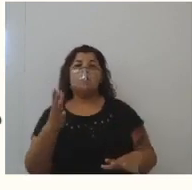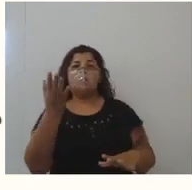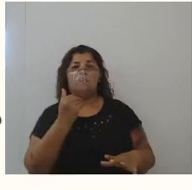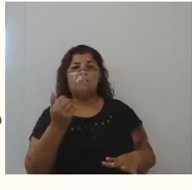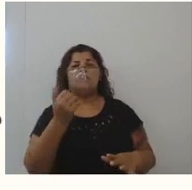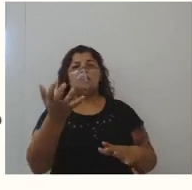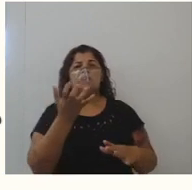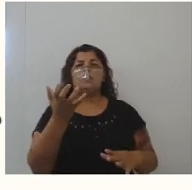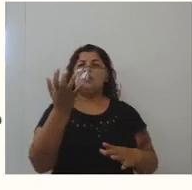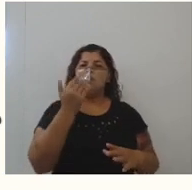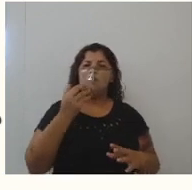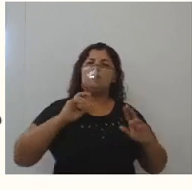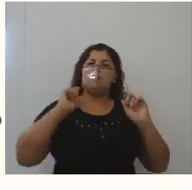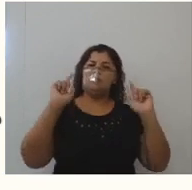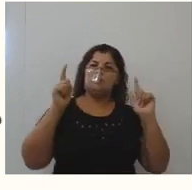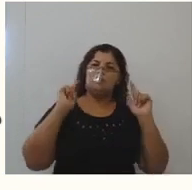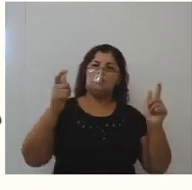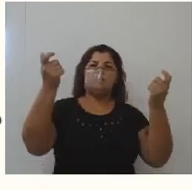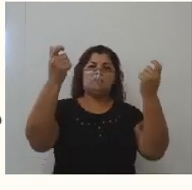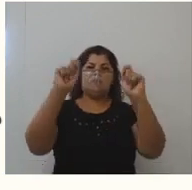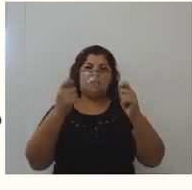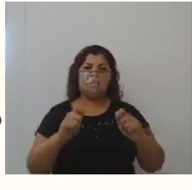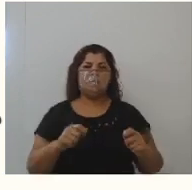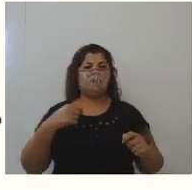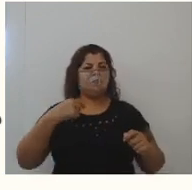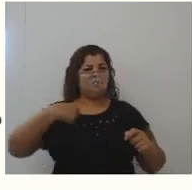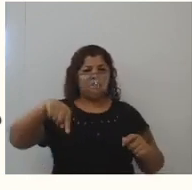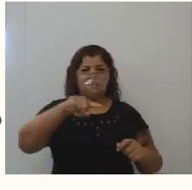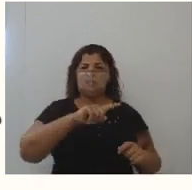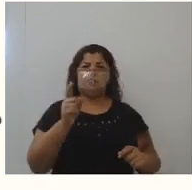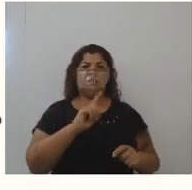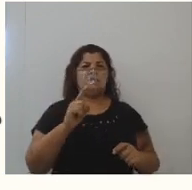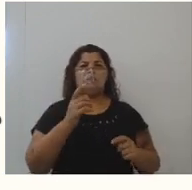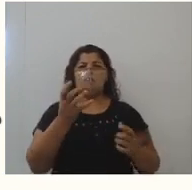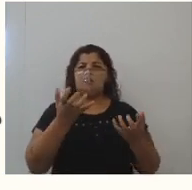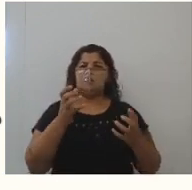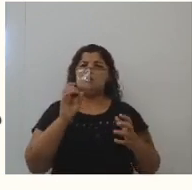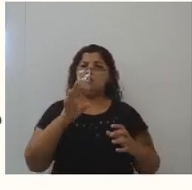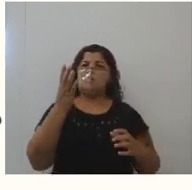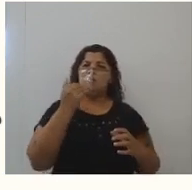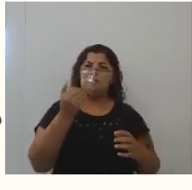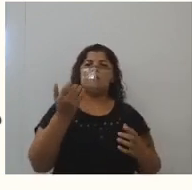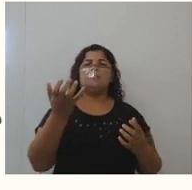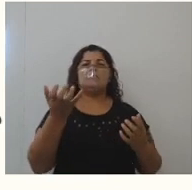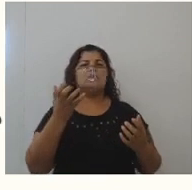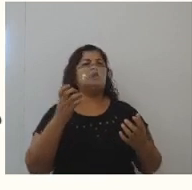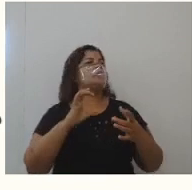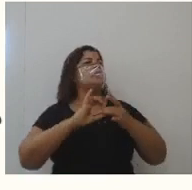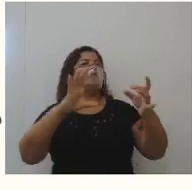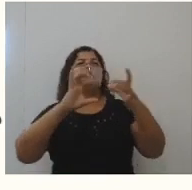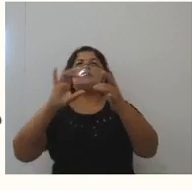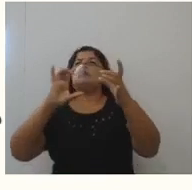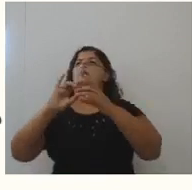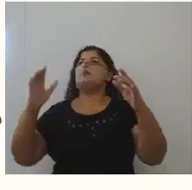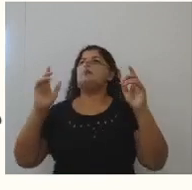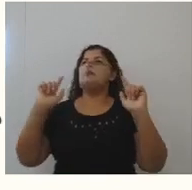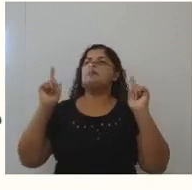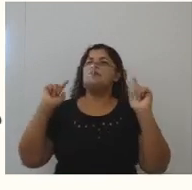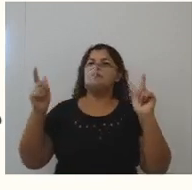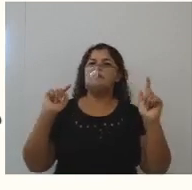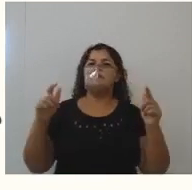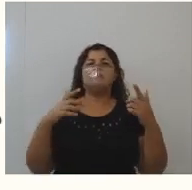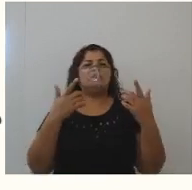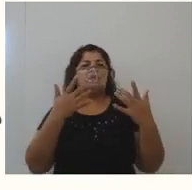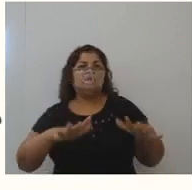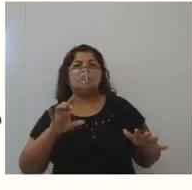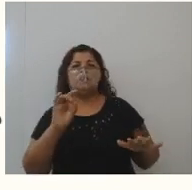quer comida, diversão e arte. A gente não quer só comida, a gente quer saída para qualquer parte. A gente não quer só